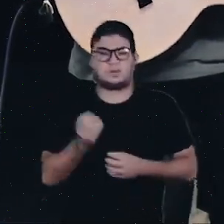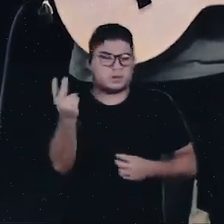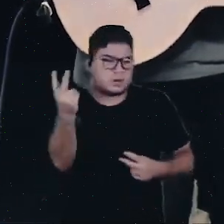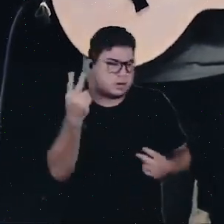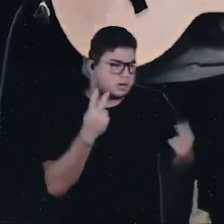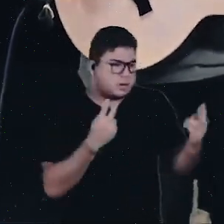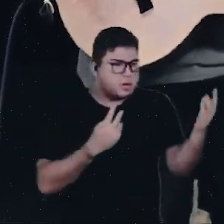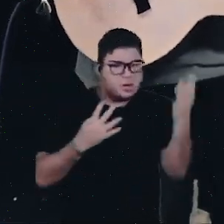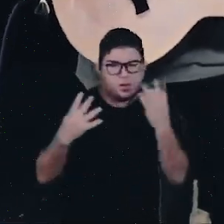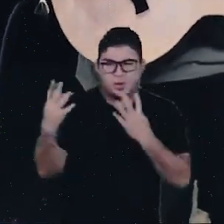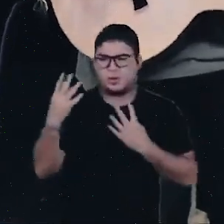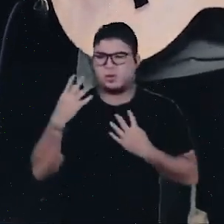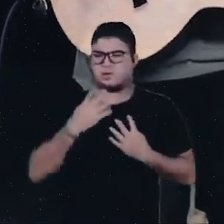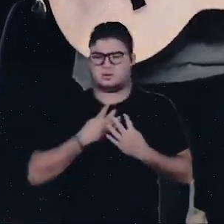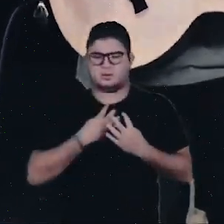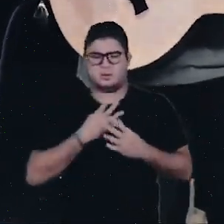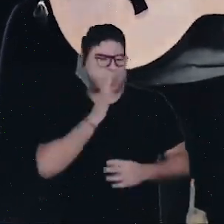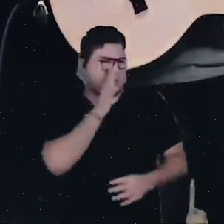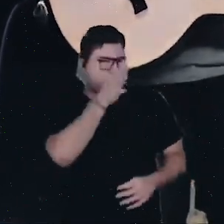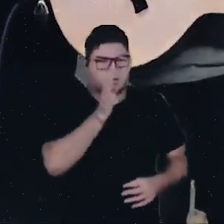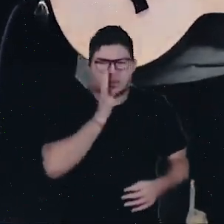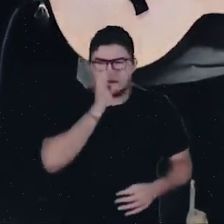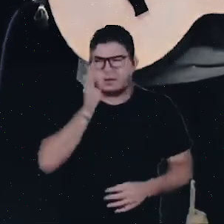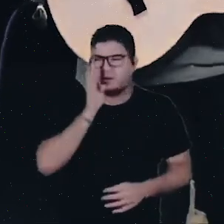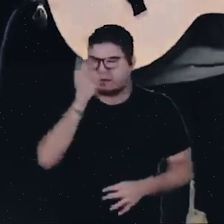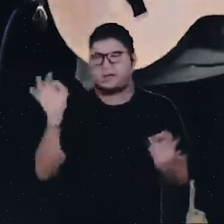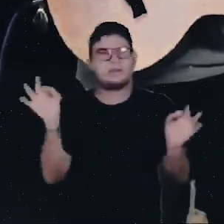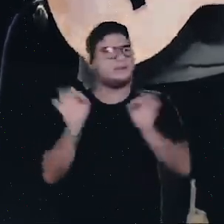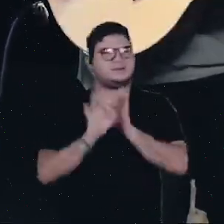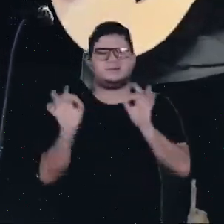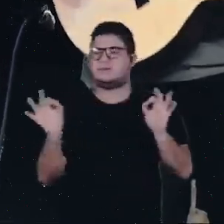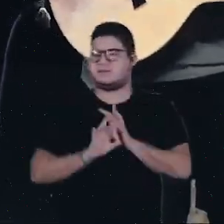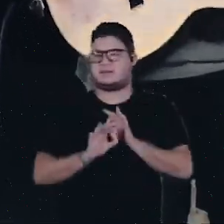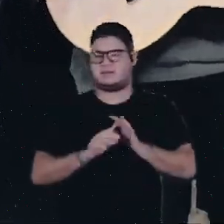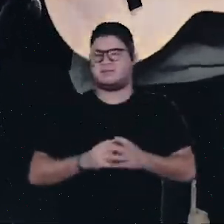mim eu jamais rejeitarei.